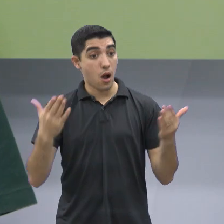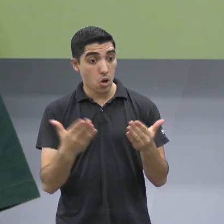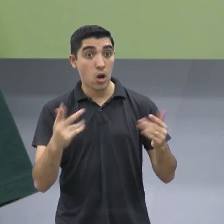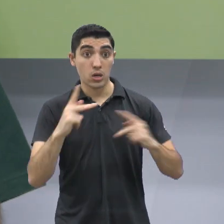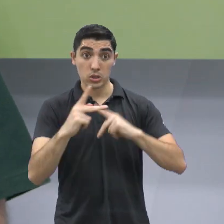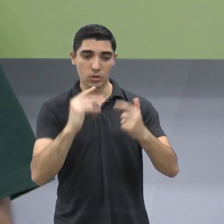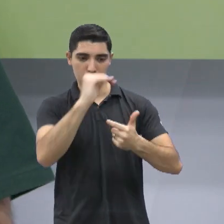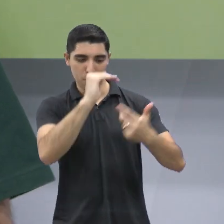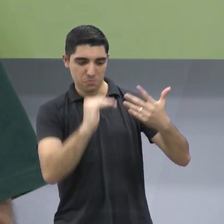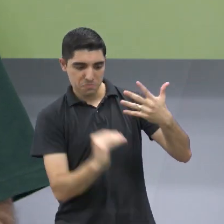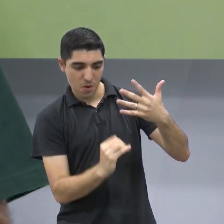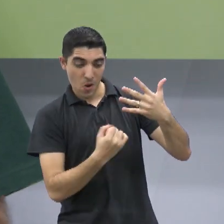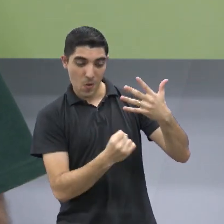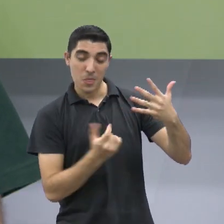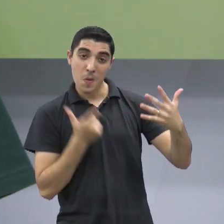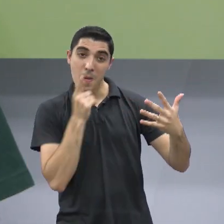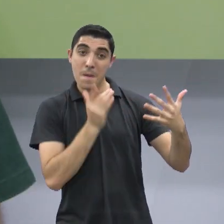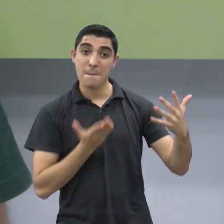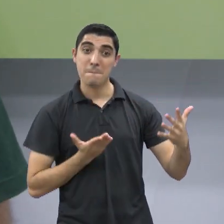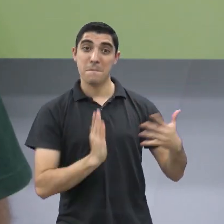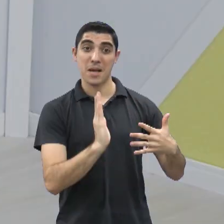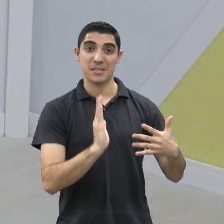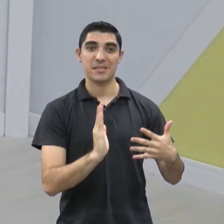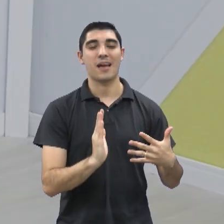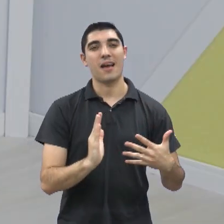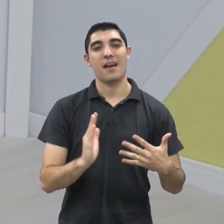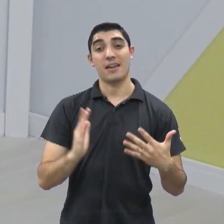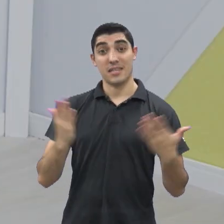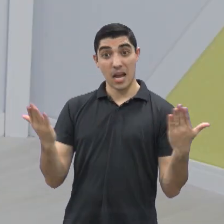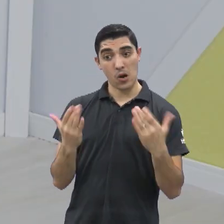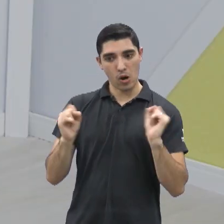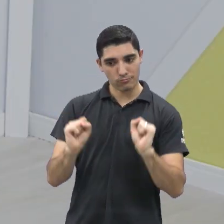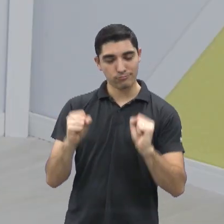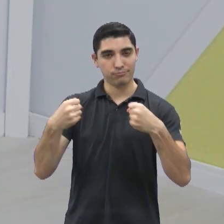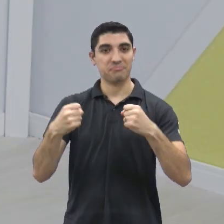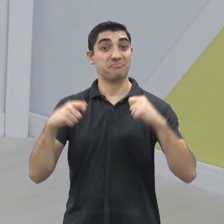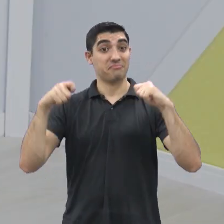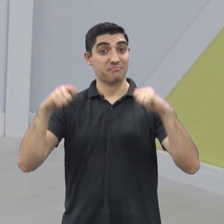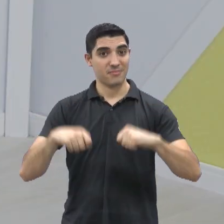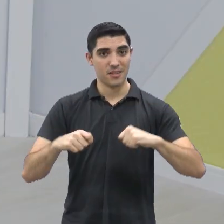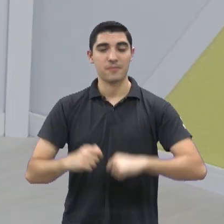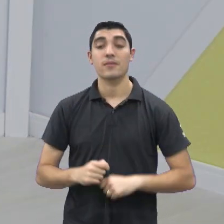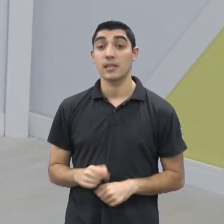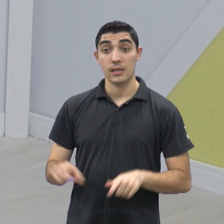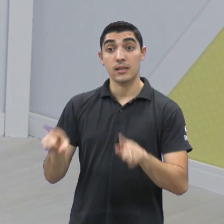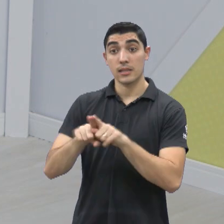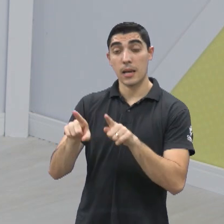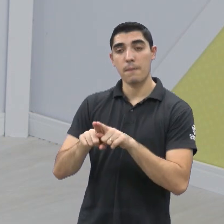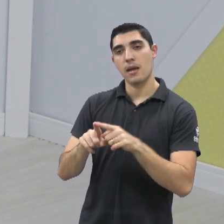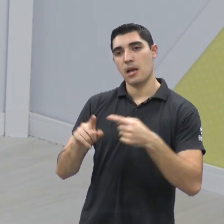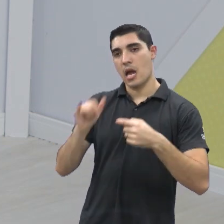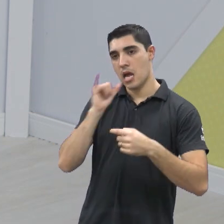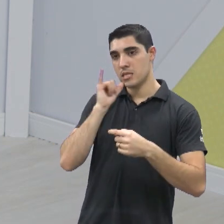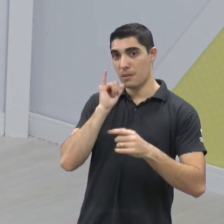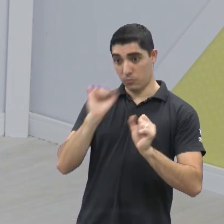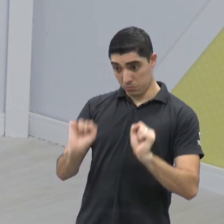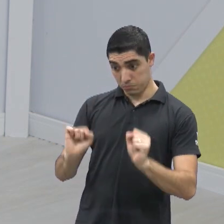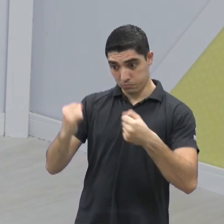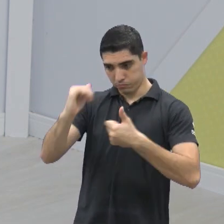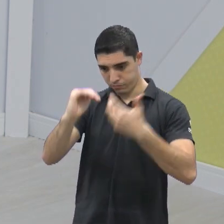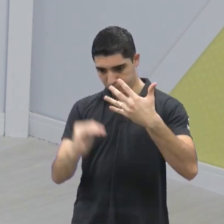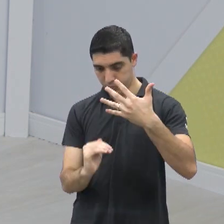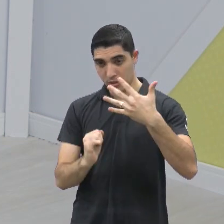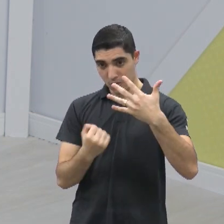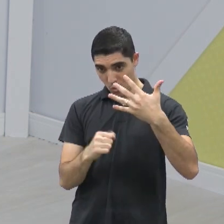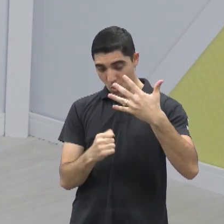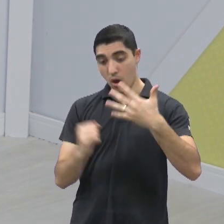primeiros colocados lá em cima, pelo menos por enquanto. E ainda consegue disputar em casa o jogo da volta nas 8º de final.